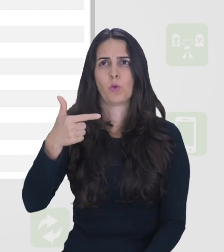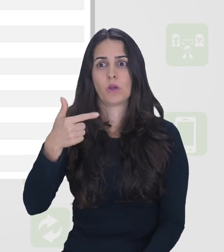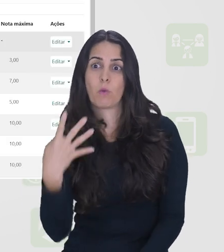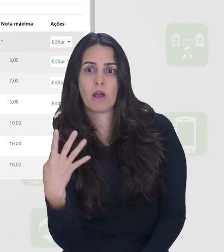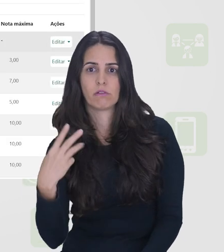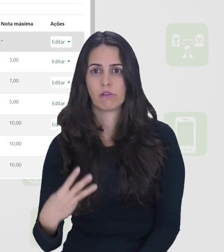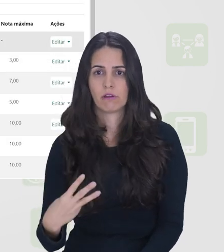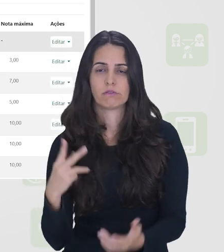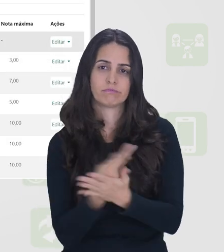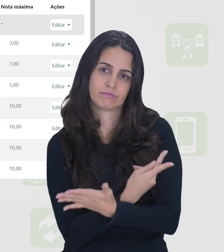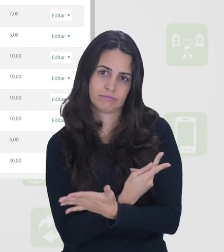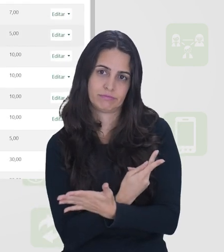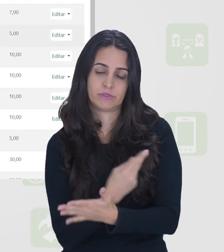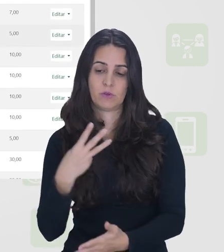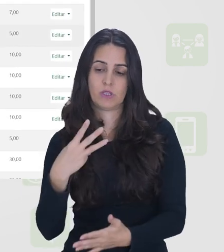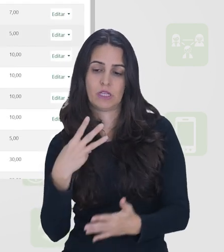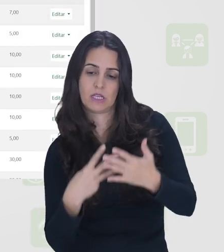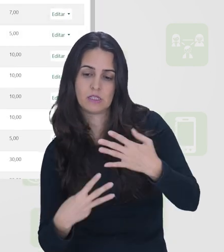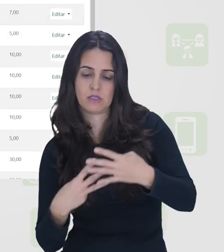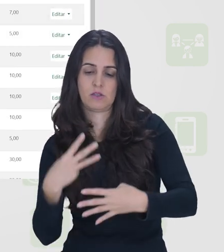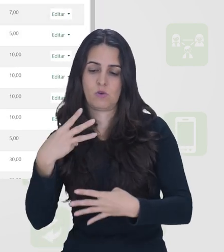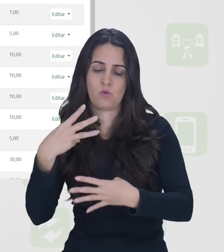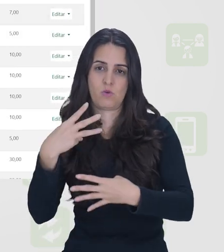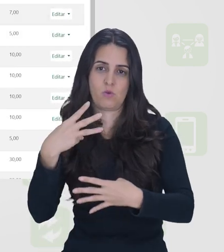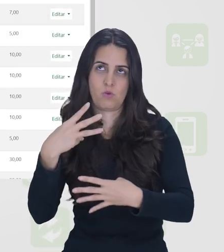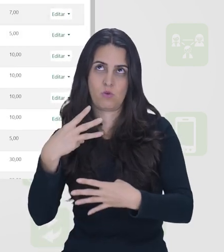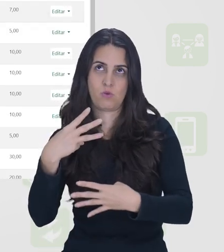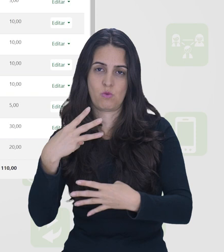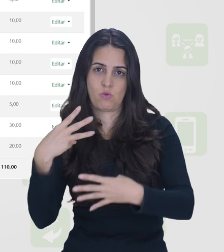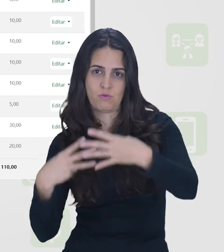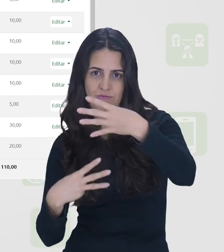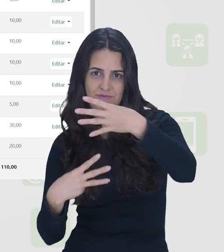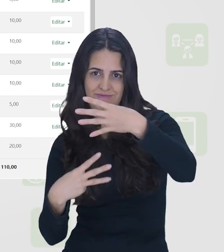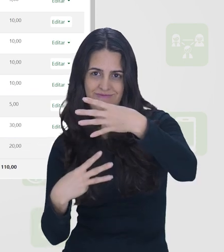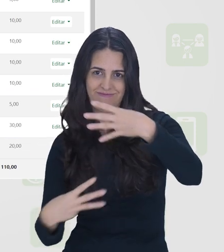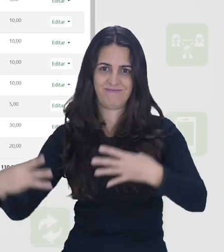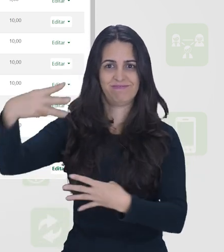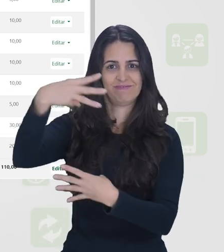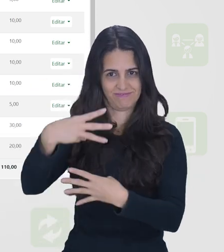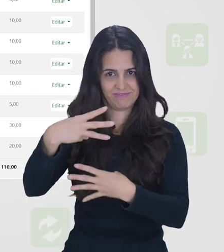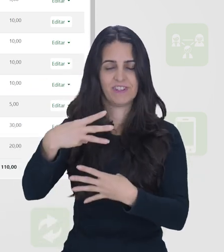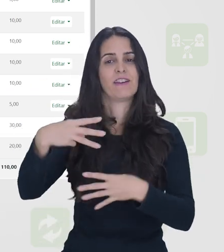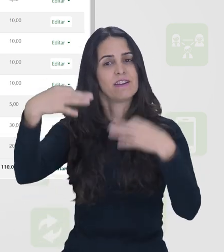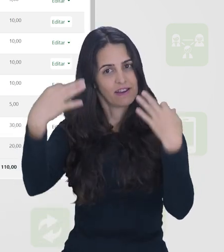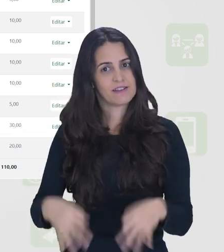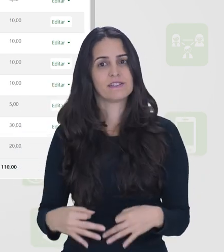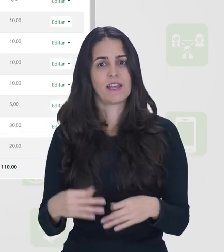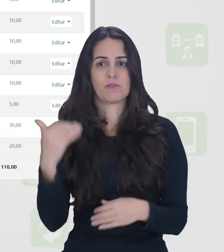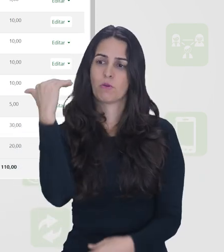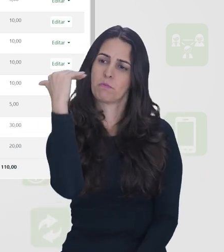Tô clicando aqui movendo para cá eu subi atividade 3 Isso demonstra mais organização na sua